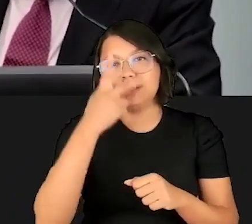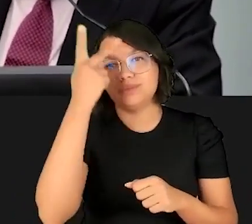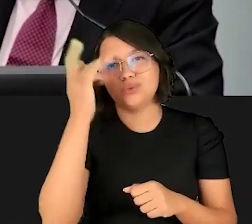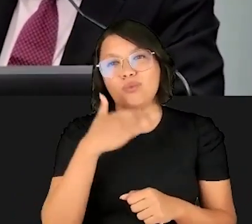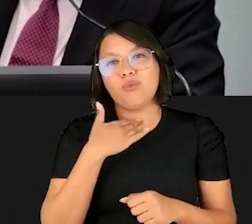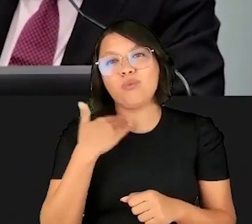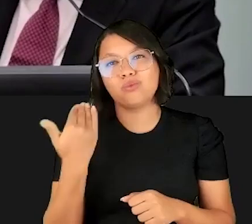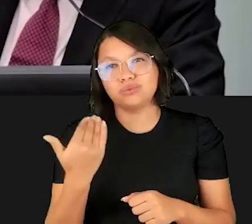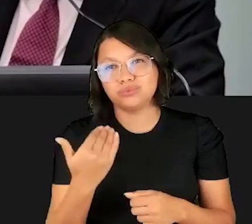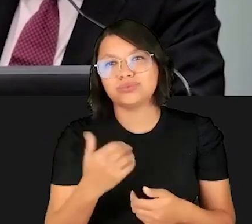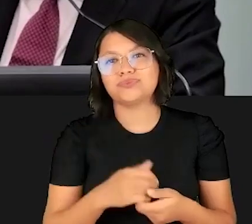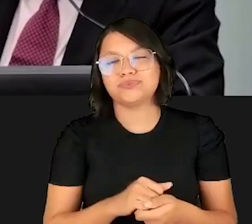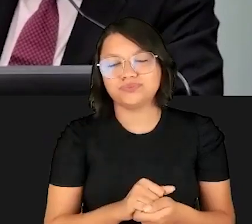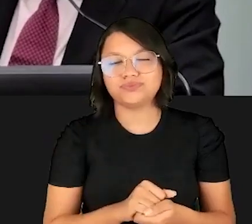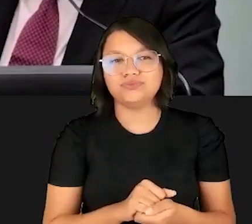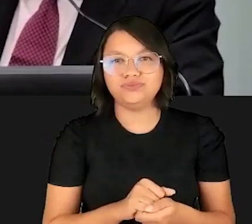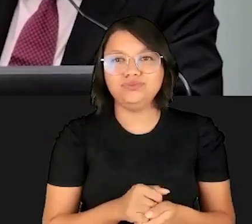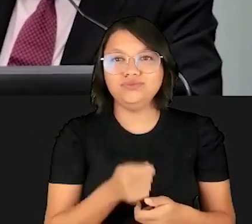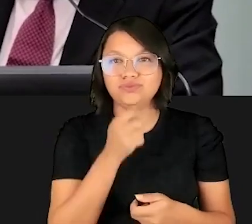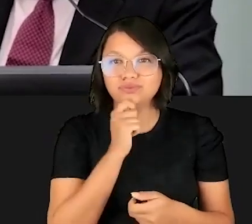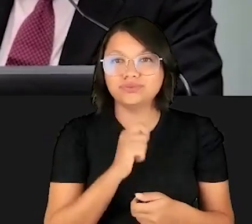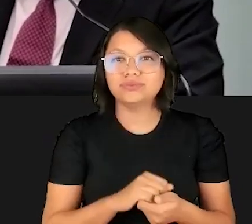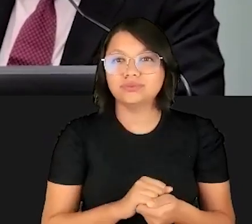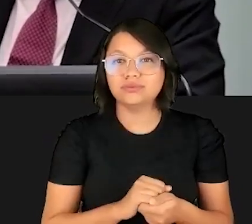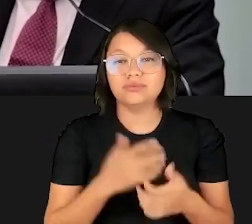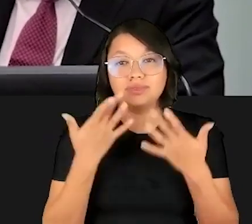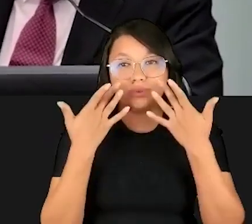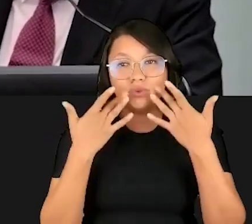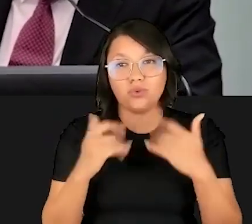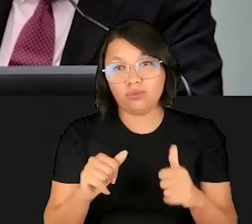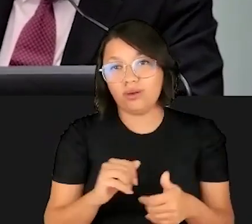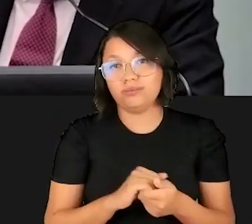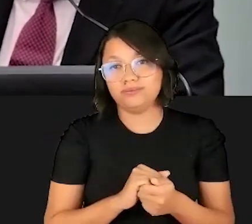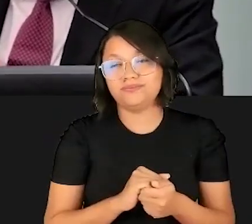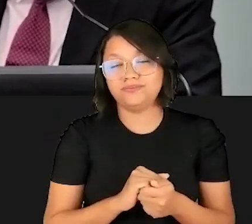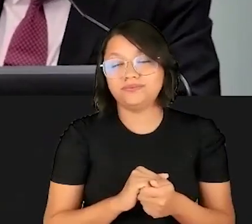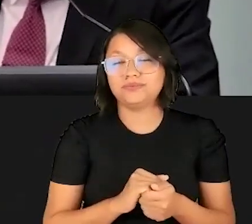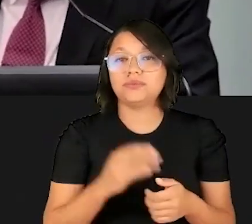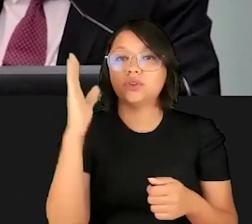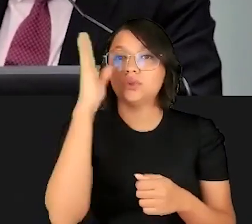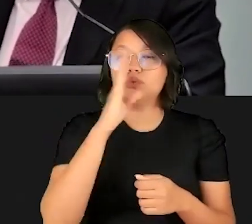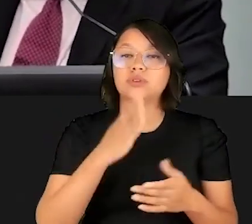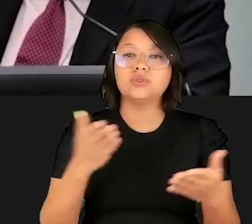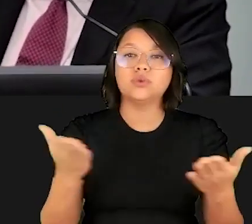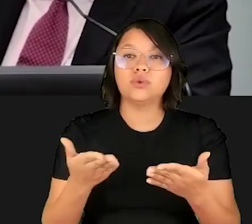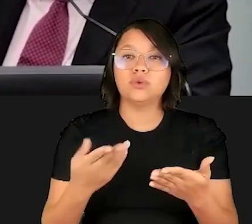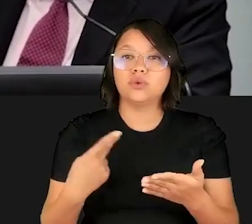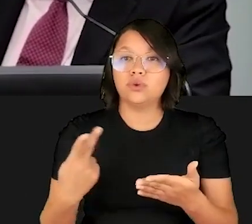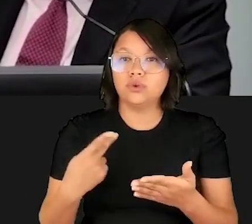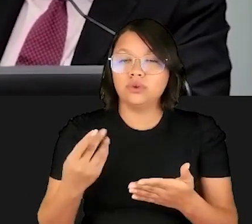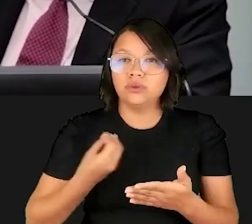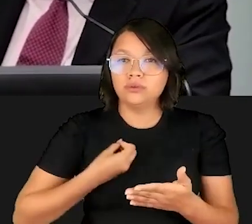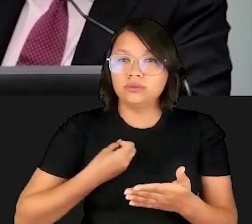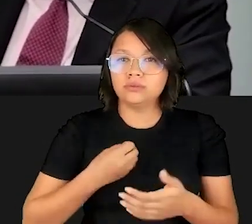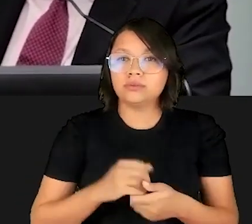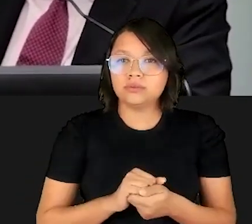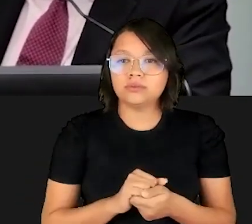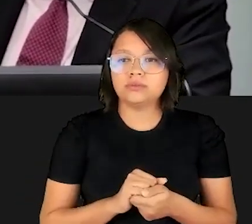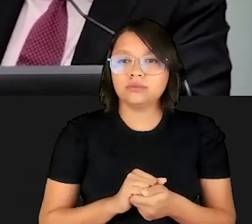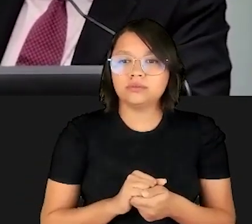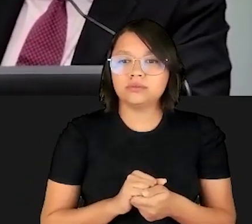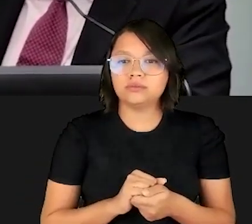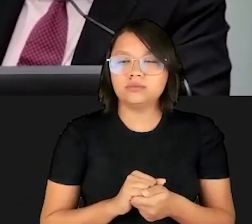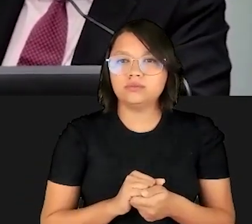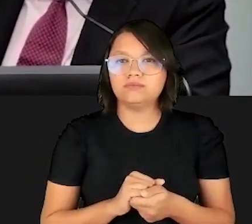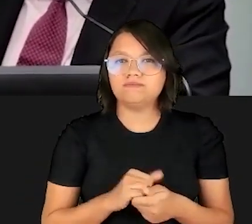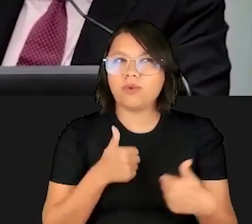sua vida. E isso ainda é relativamente comum. No Brasil, hoje, nossos números, nós curamos